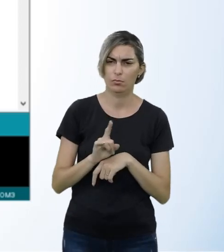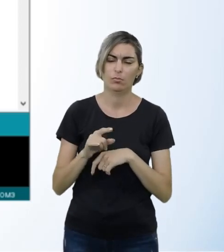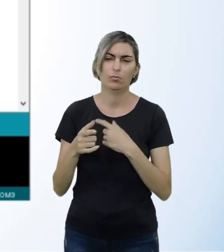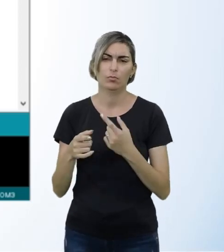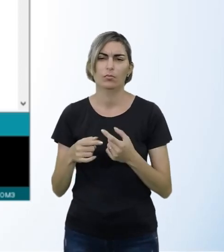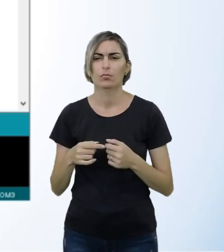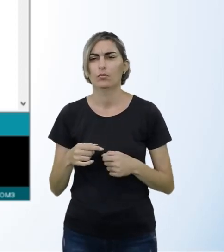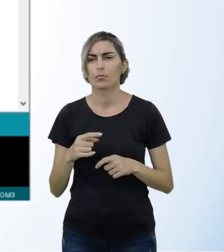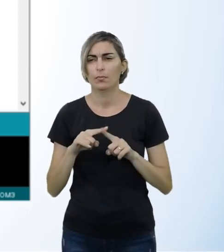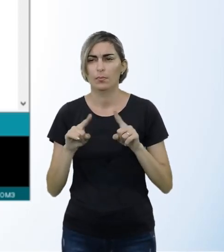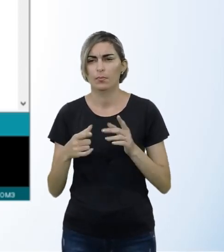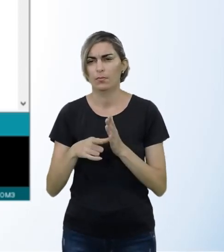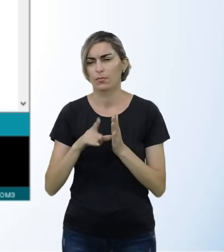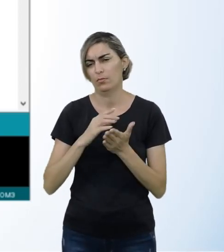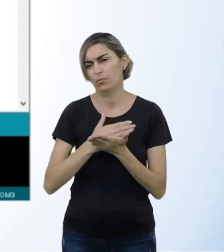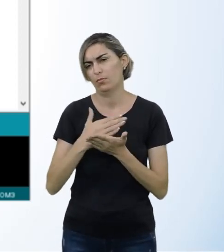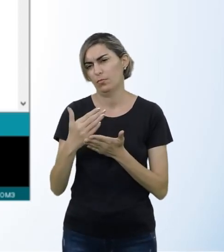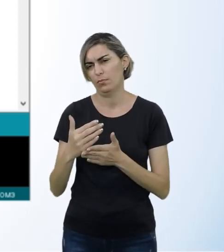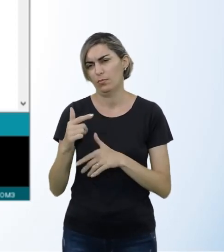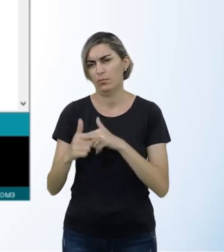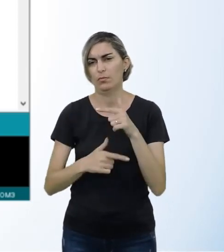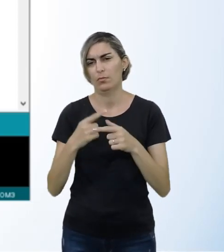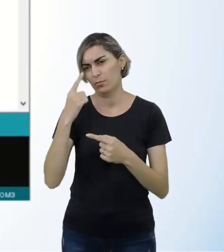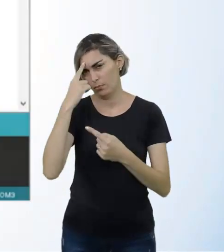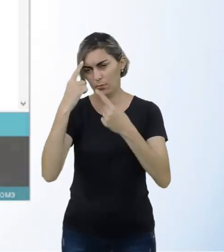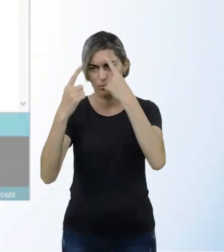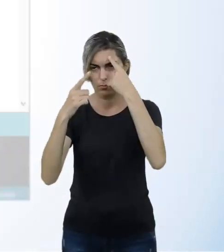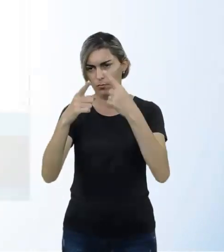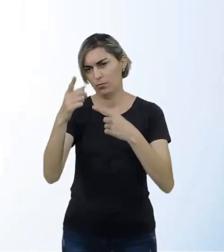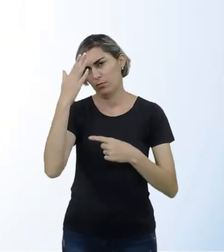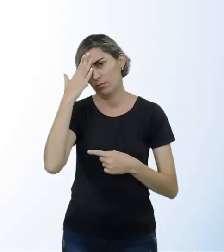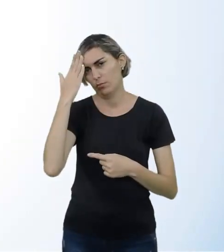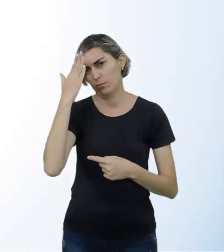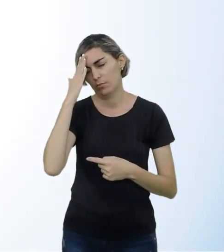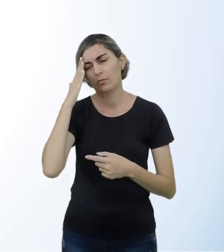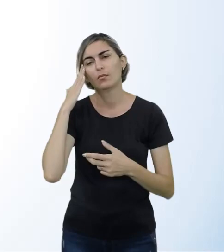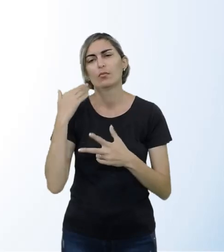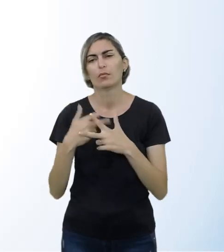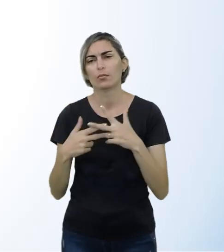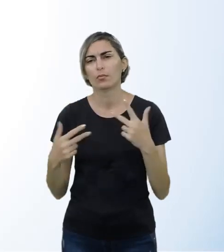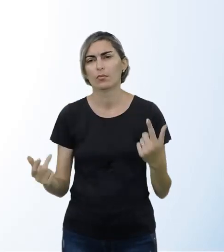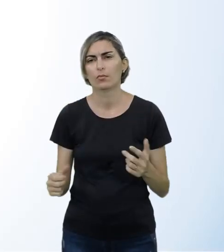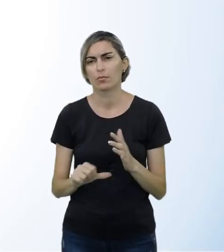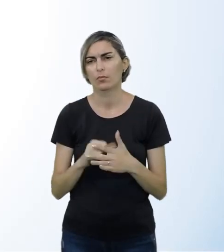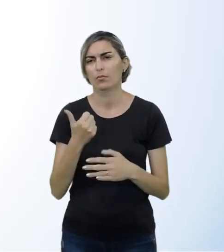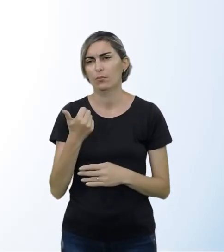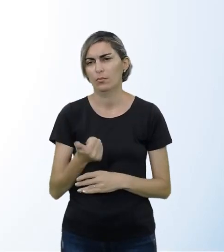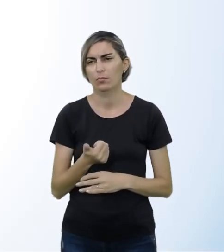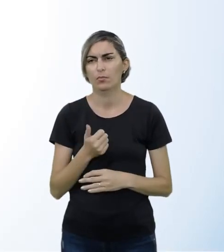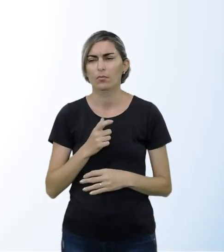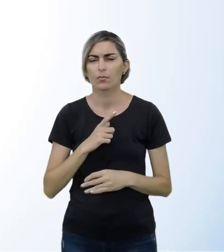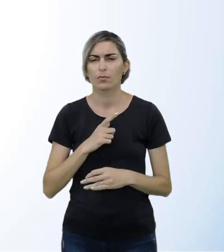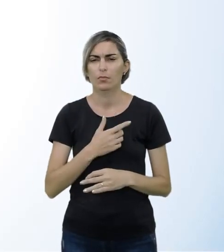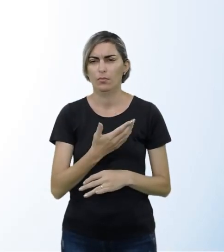ocorrendo, tá? Mas antes de começar a trabalhar com a IDE, é importante que vocês saibam algumas coisas. A primeira delas é o seguinte: